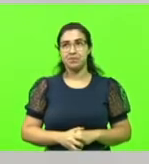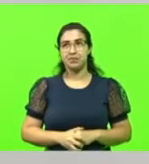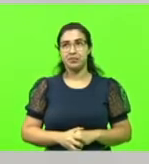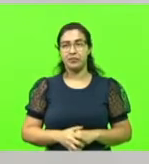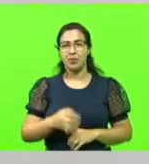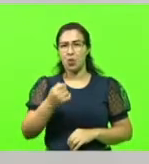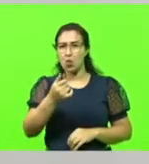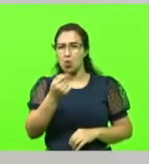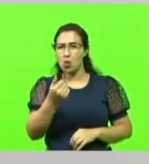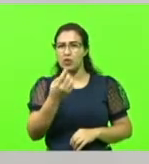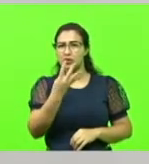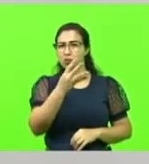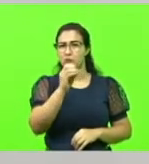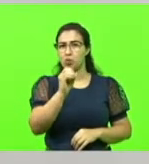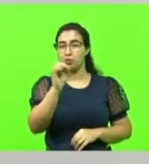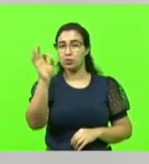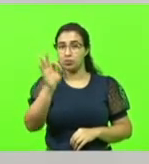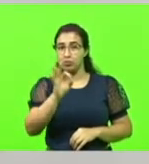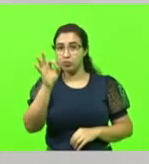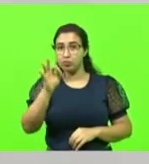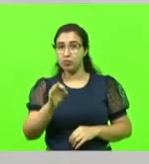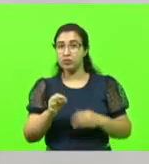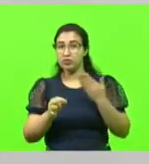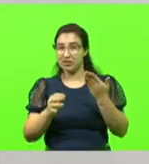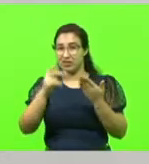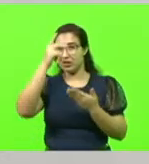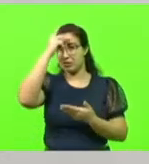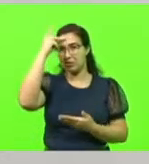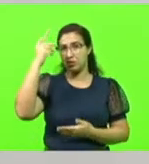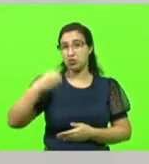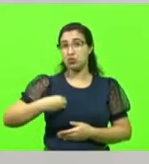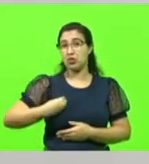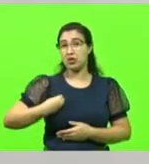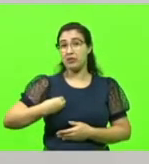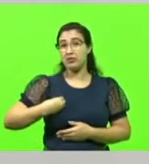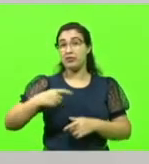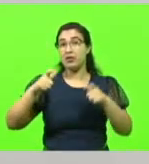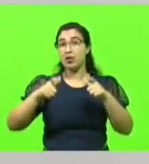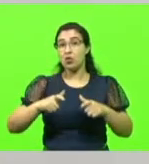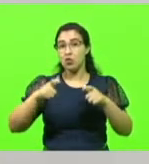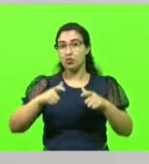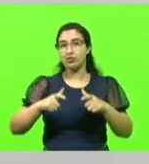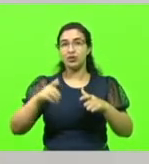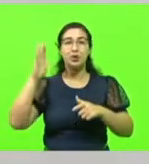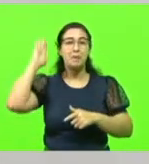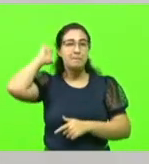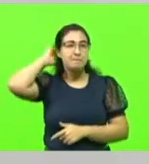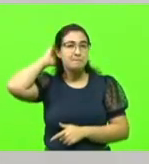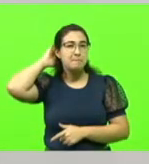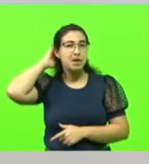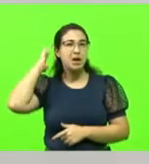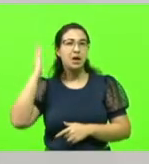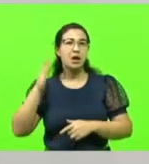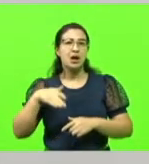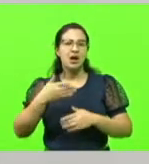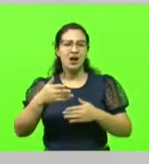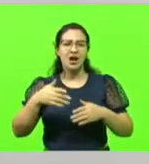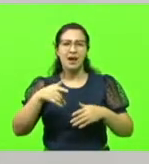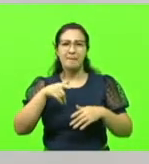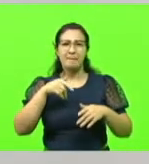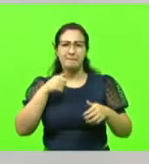Quase 40% dessas pessoas, elas vivem no estado do Pará, aquelas comunidades ribeirinhas lá no estado do